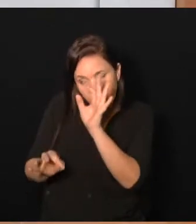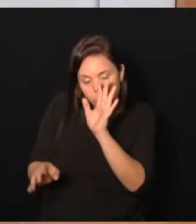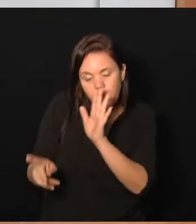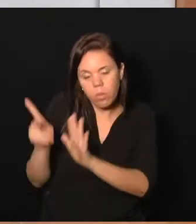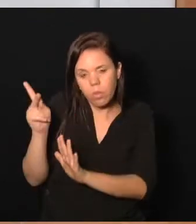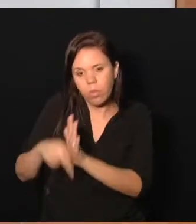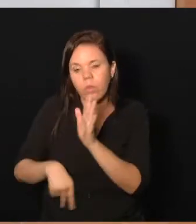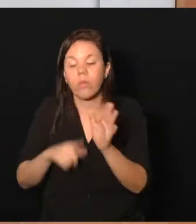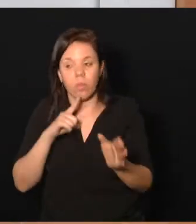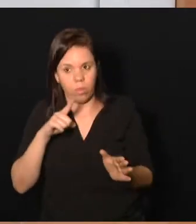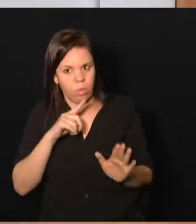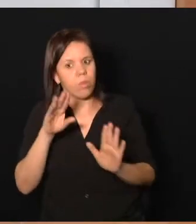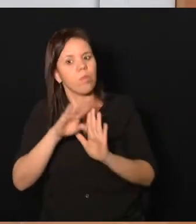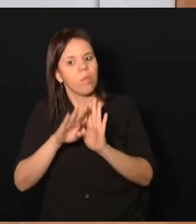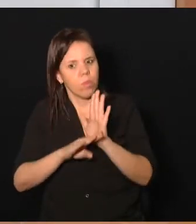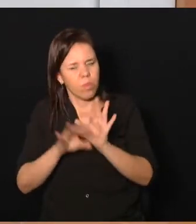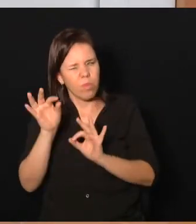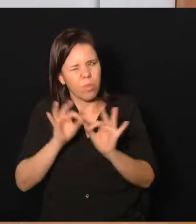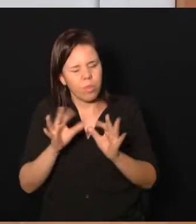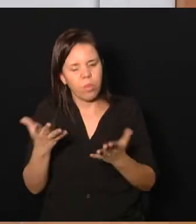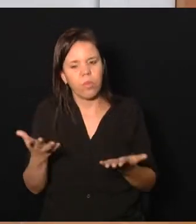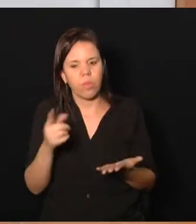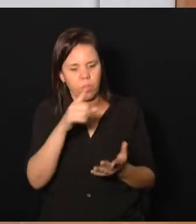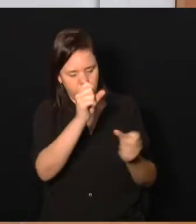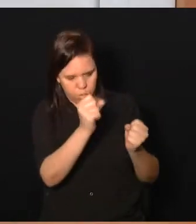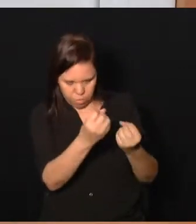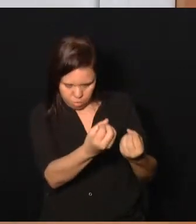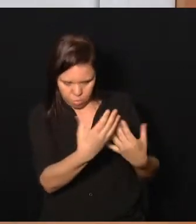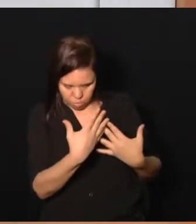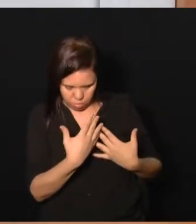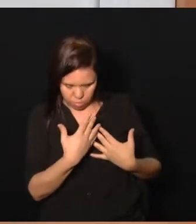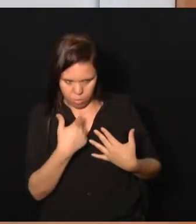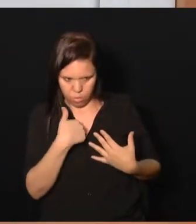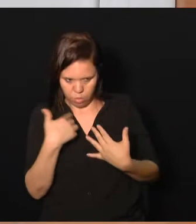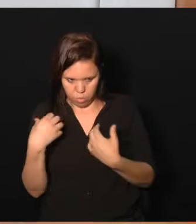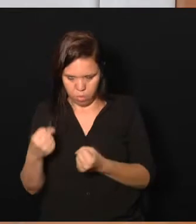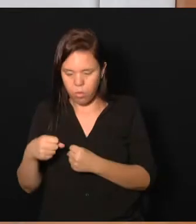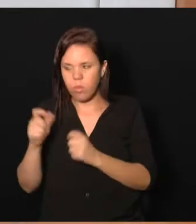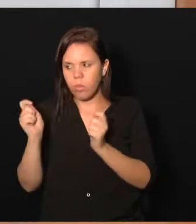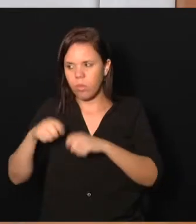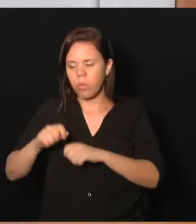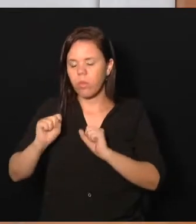Eu tenho um programa. O senhor me concede aí